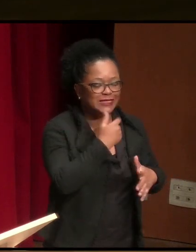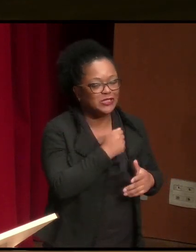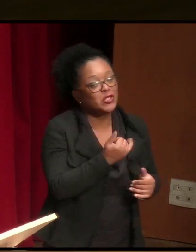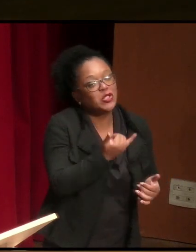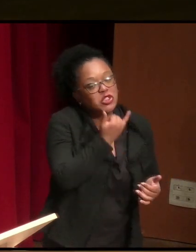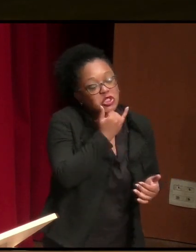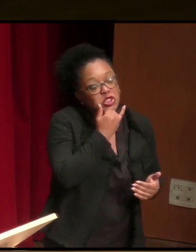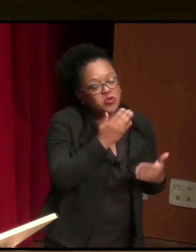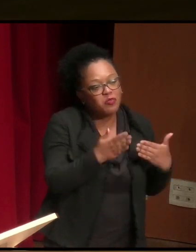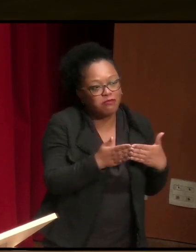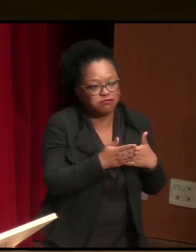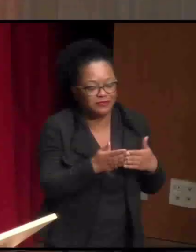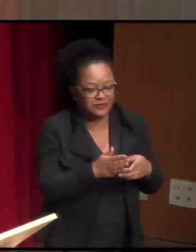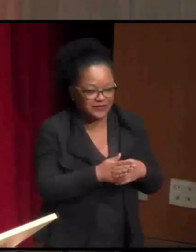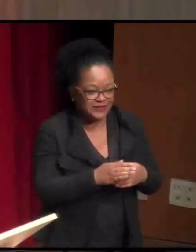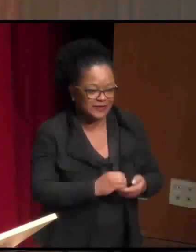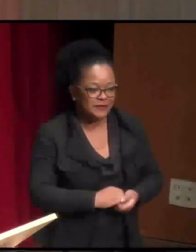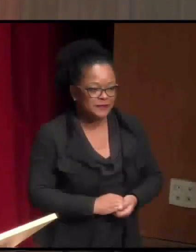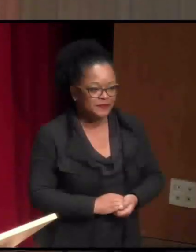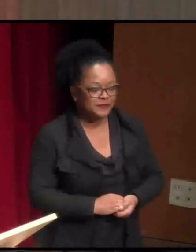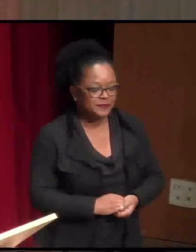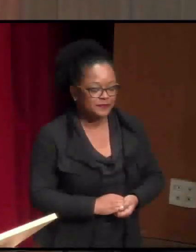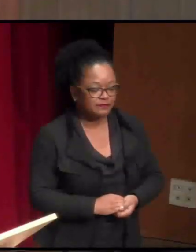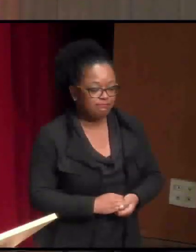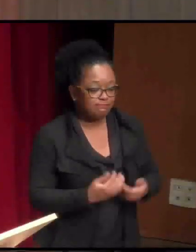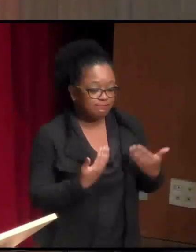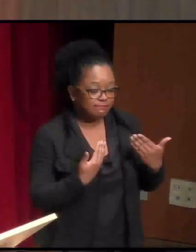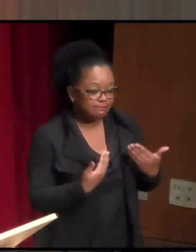de tocar nesse ponto. Então,